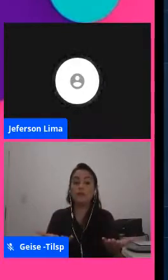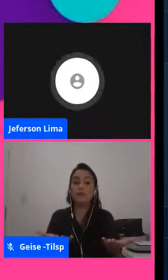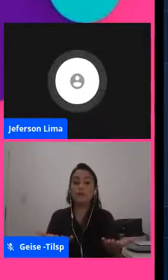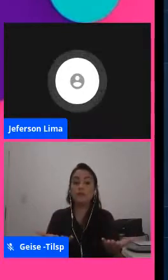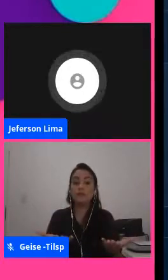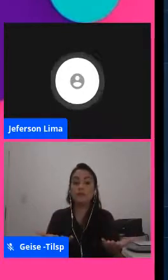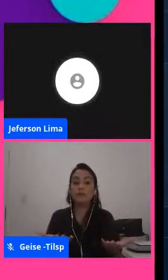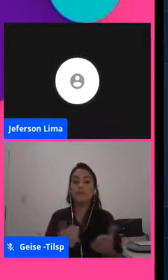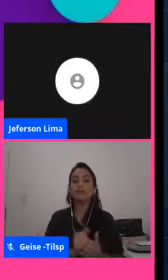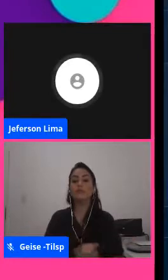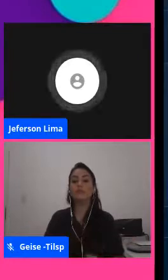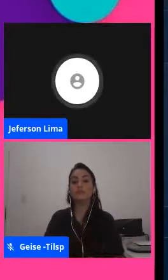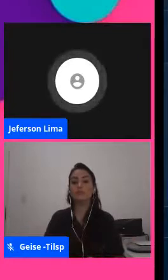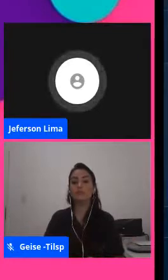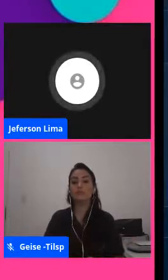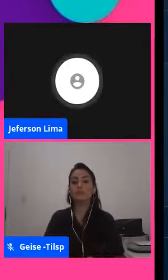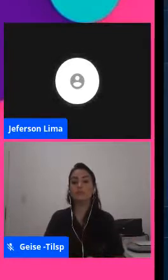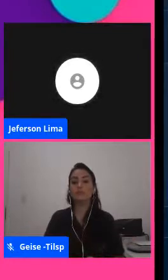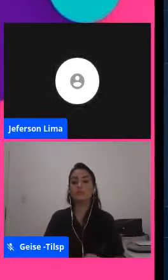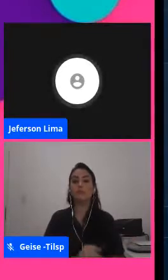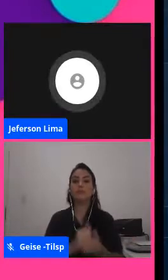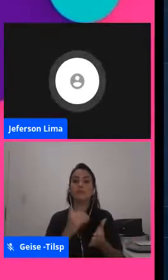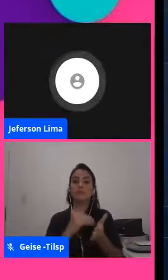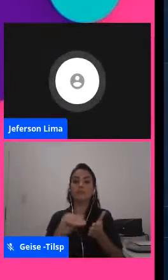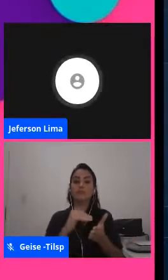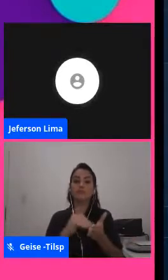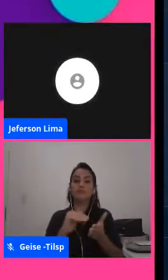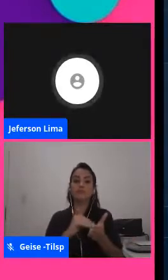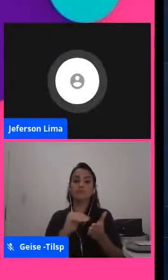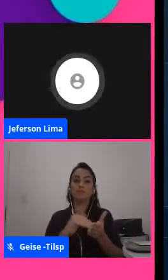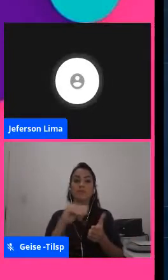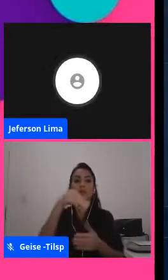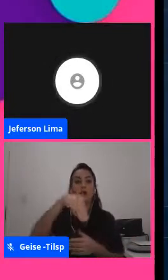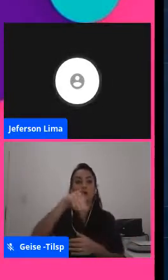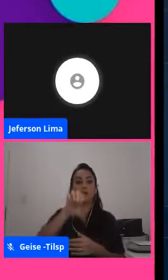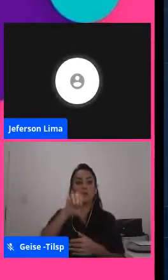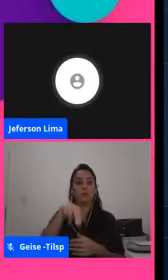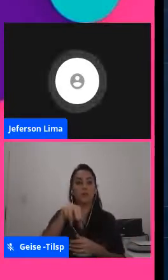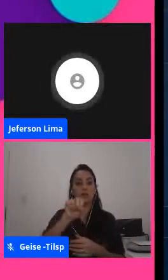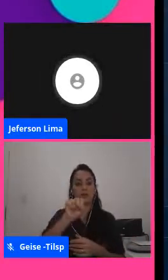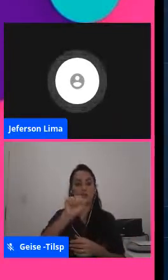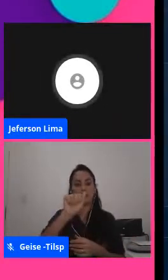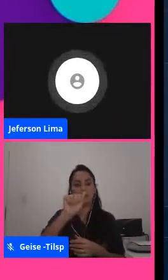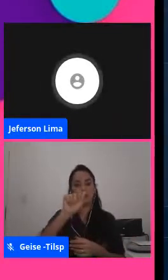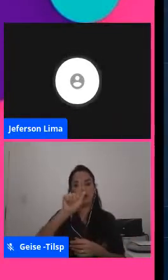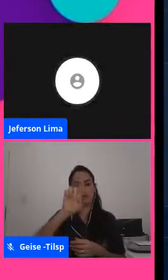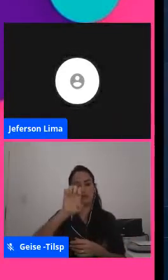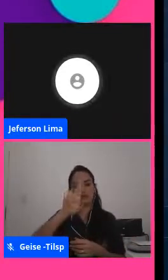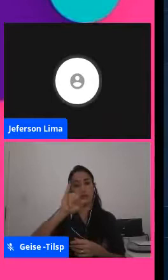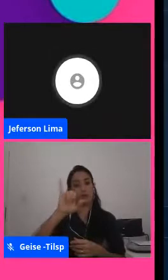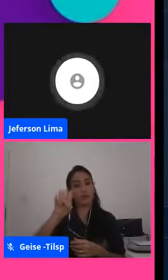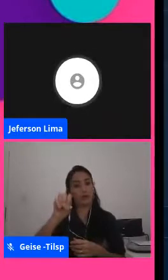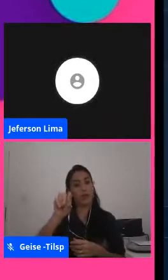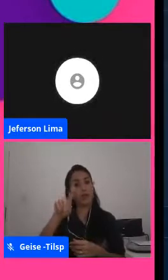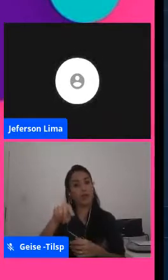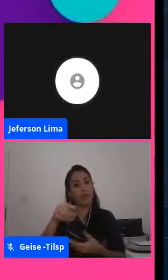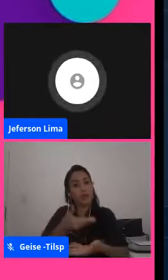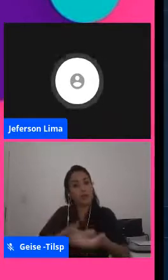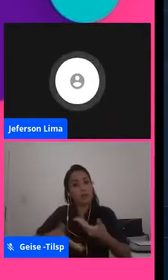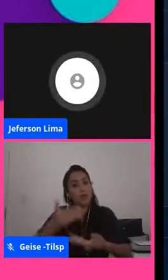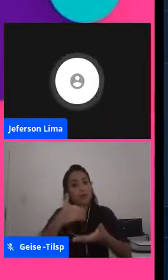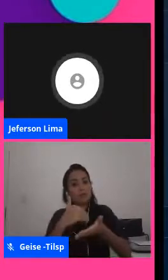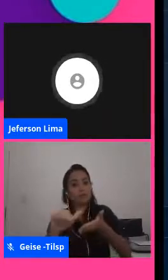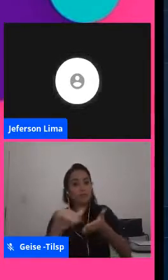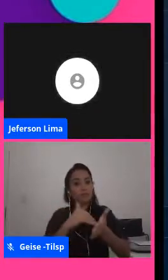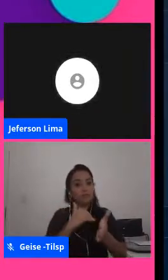comunicação da mensageria. Mensageria é basicamente um termo para indicar mensagem, troca de mensagem. Como